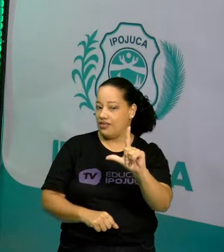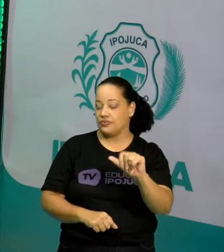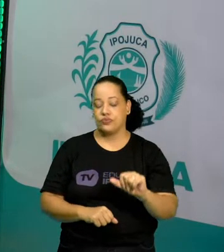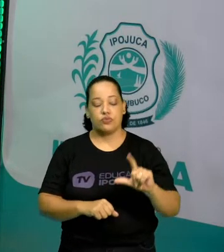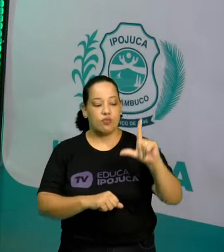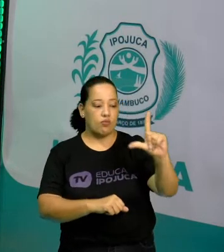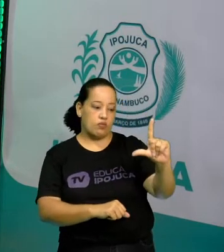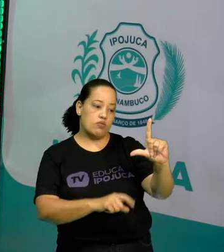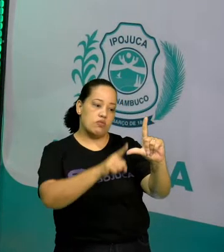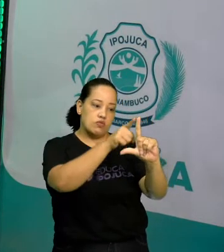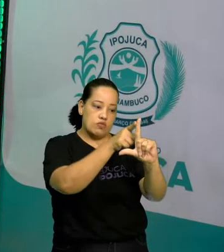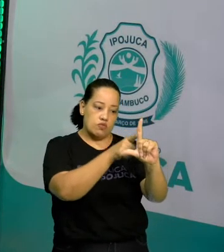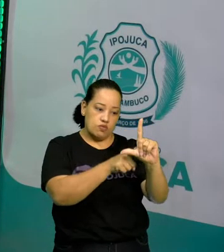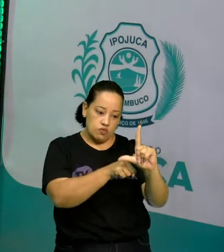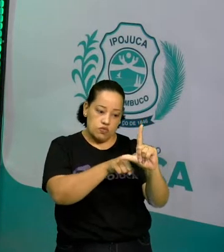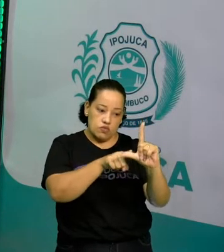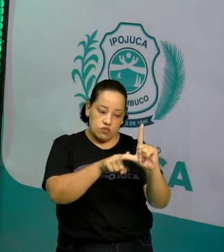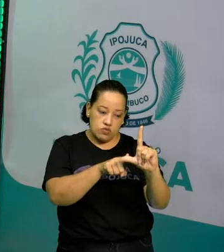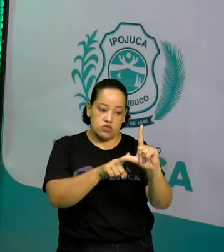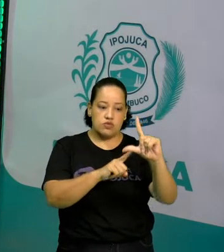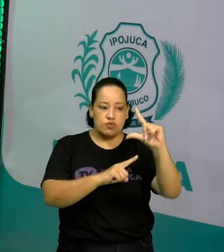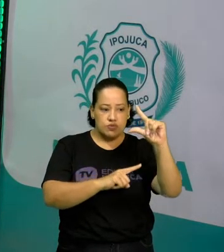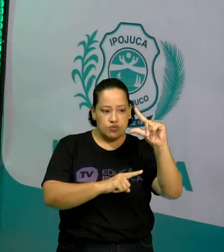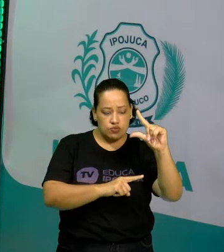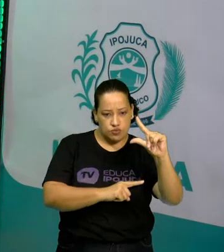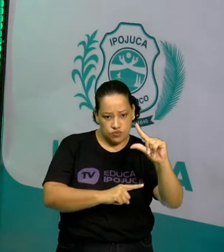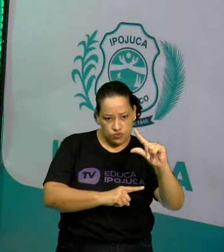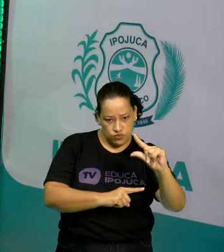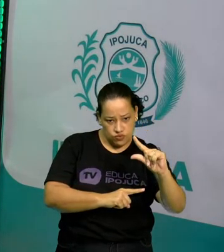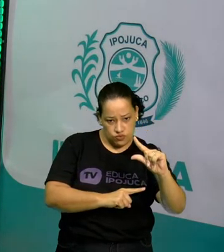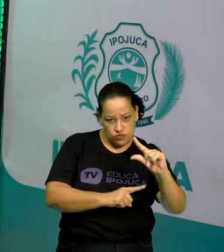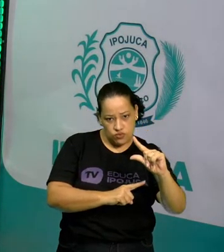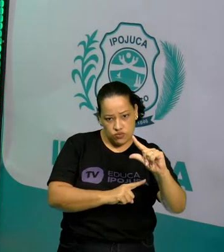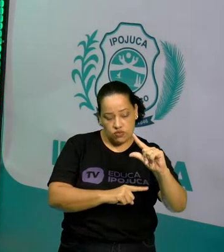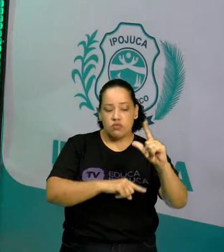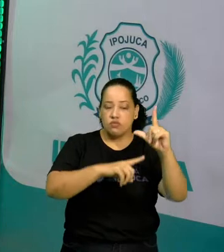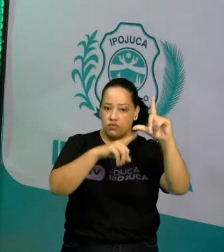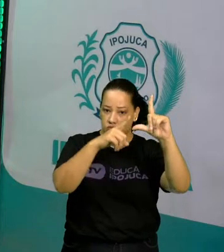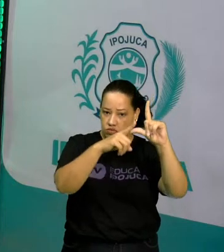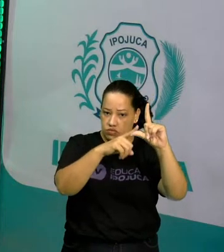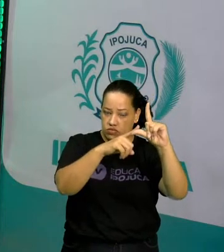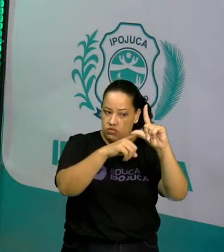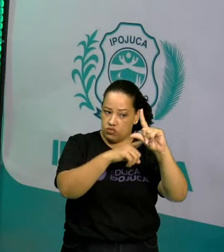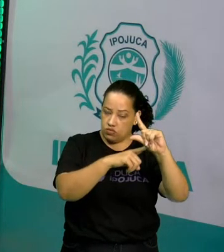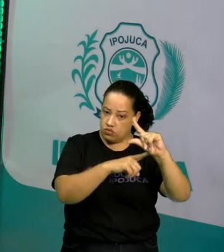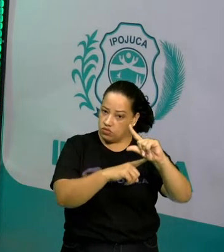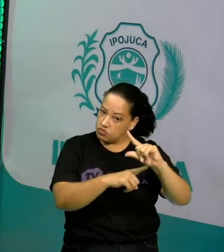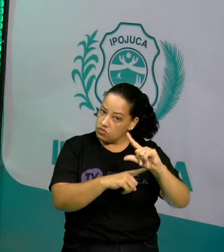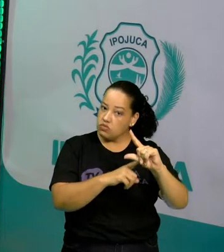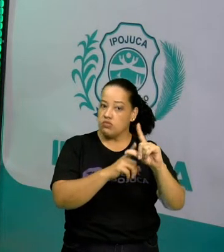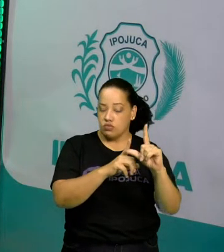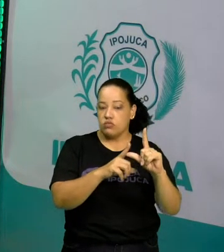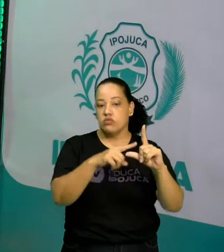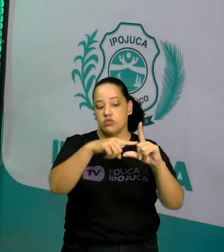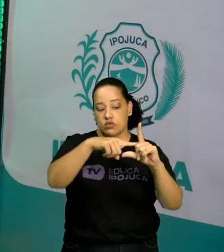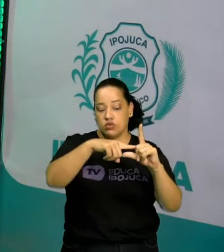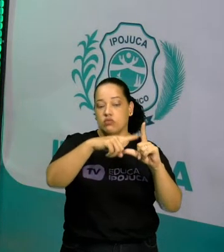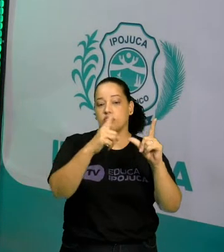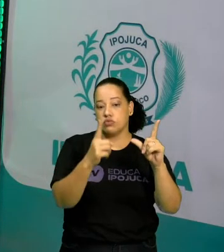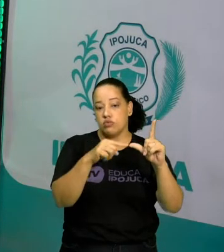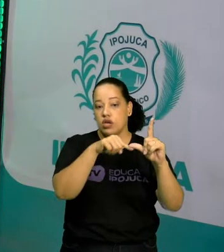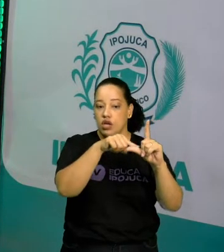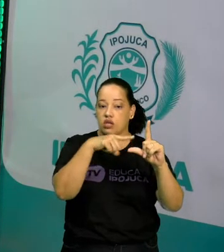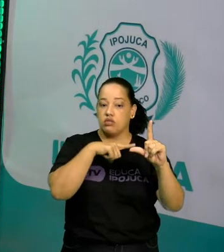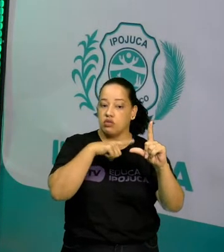esse L, você diminuir essa abertura, fechar, tá em L, fechar essa abertura, então vai